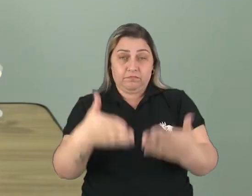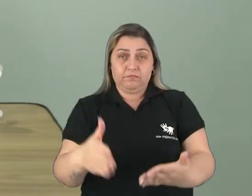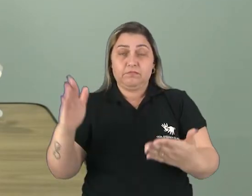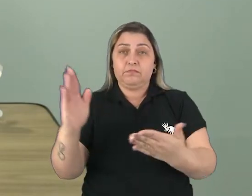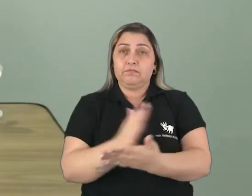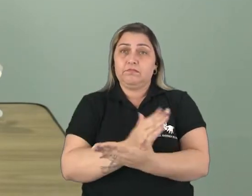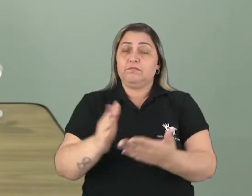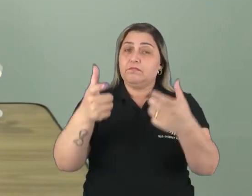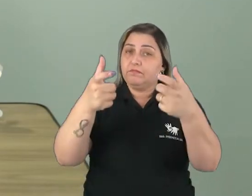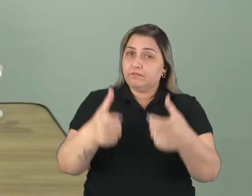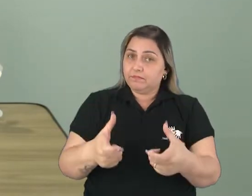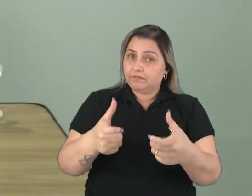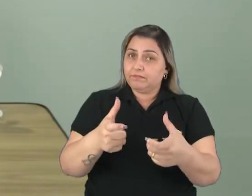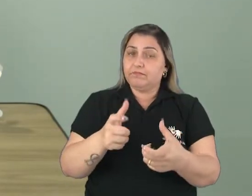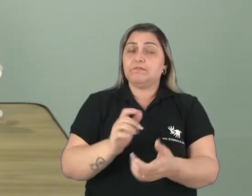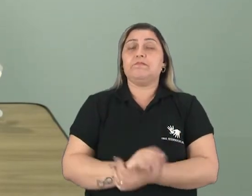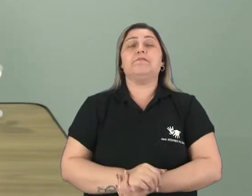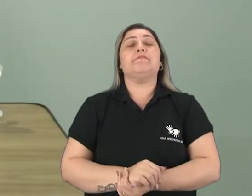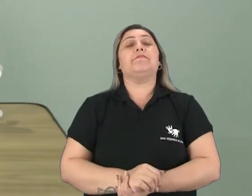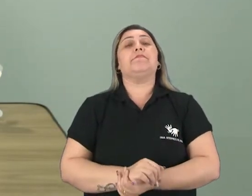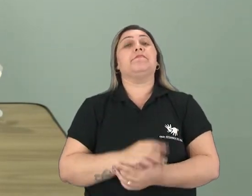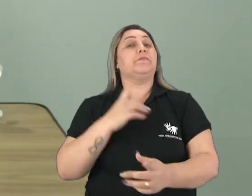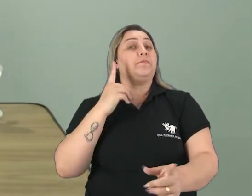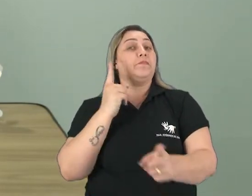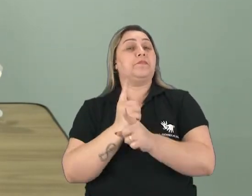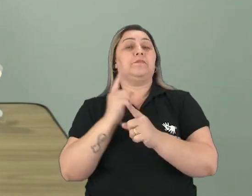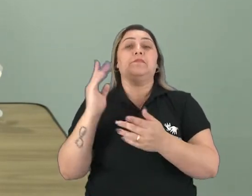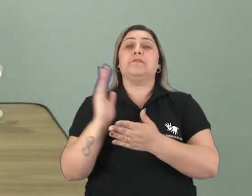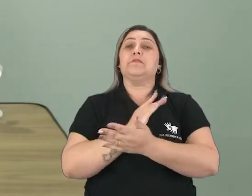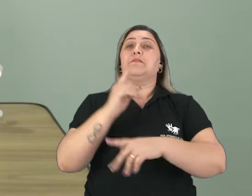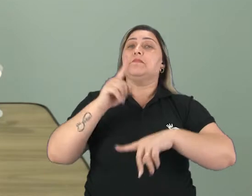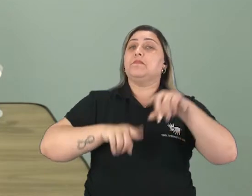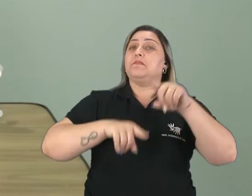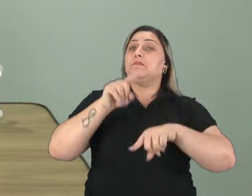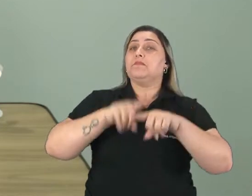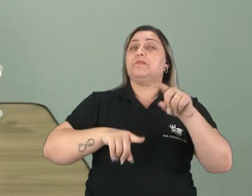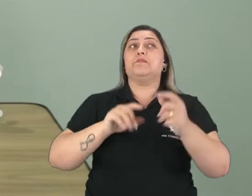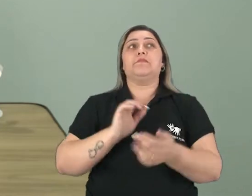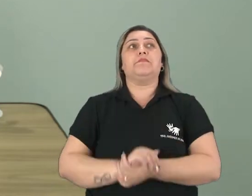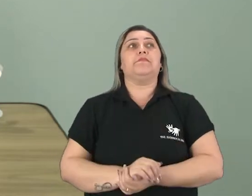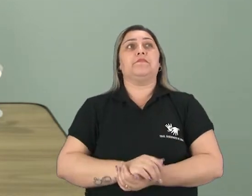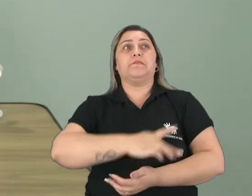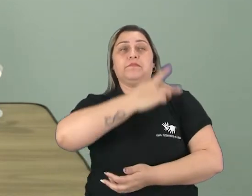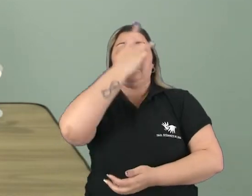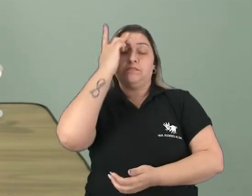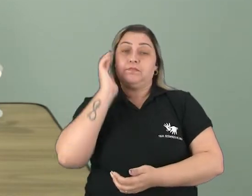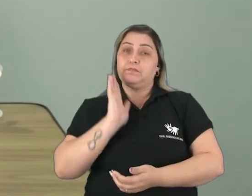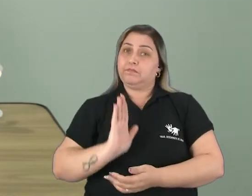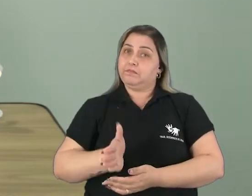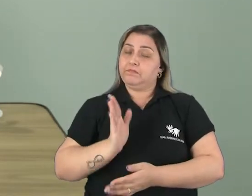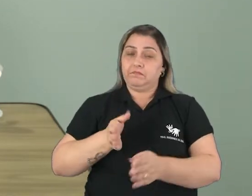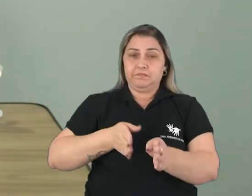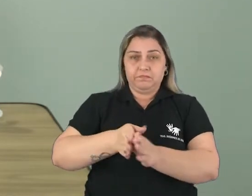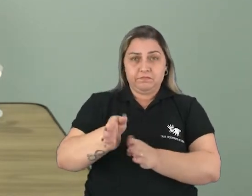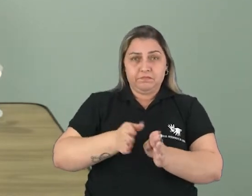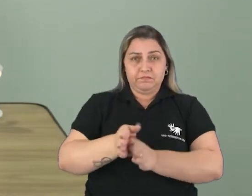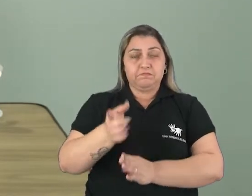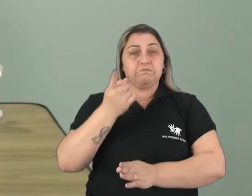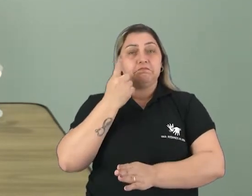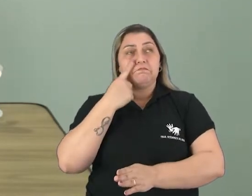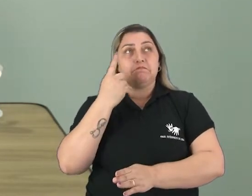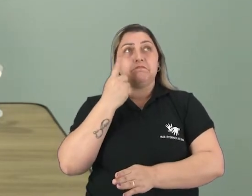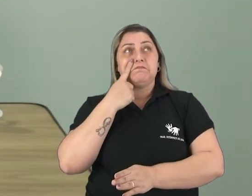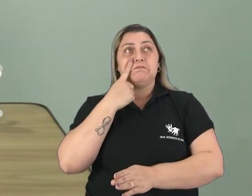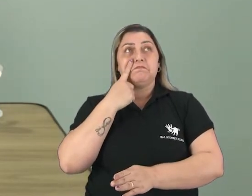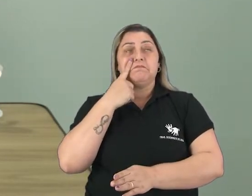determinado local? Ou para localizar algum objeto? Alguma pessoa já lhe deu uma orientação? Olha, pegue